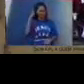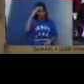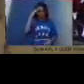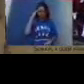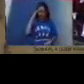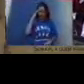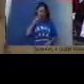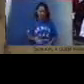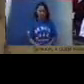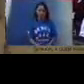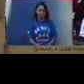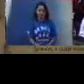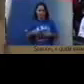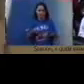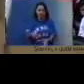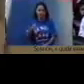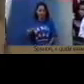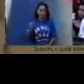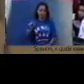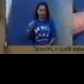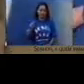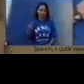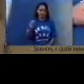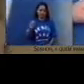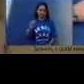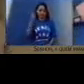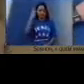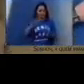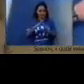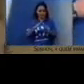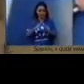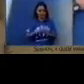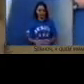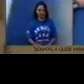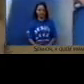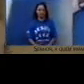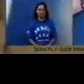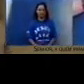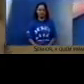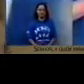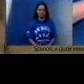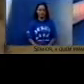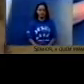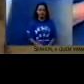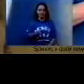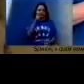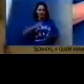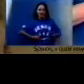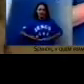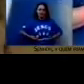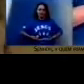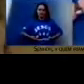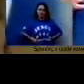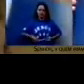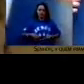Está doida a cabeça. Levar um sapo para casa. E as empregadas entravam no quarto da princesa para limpar